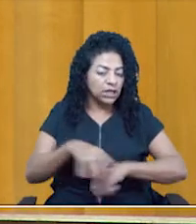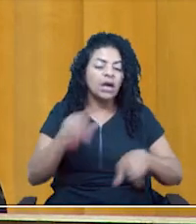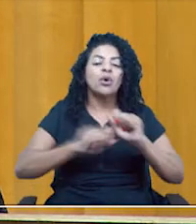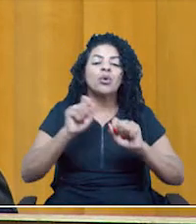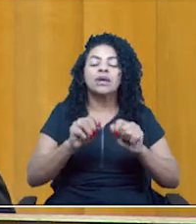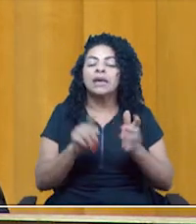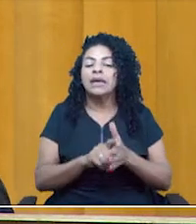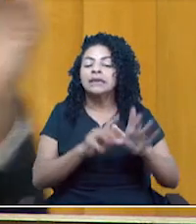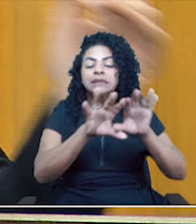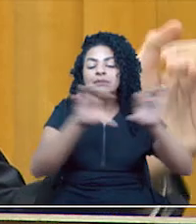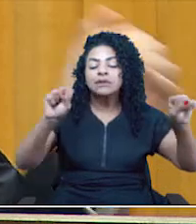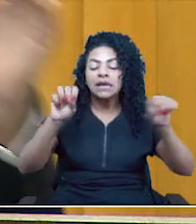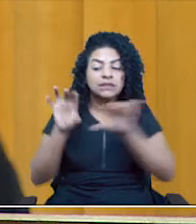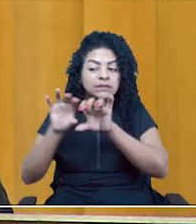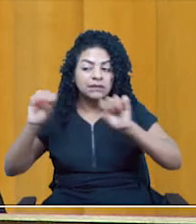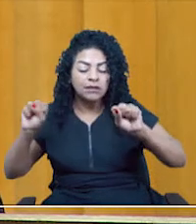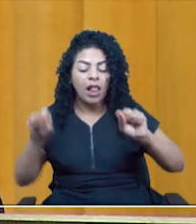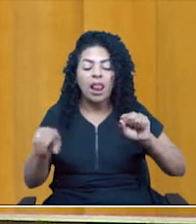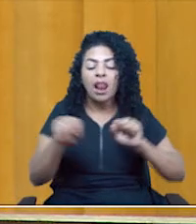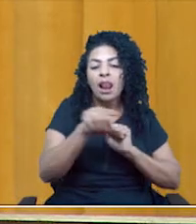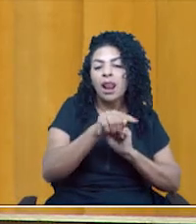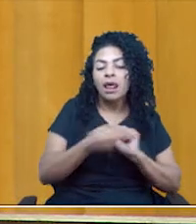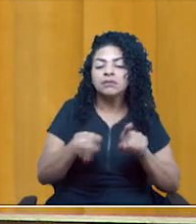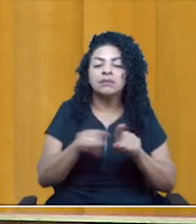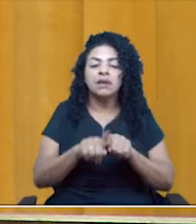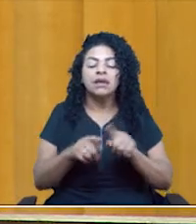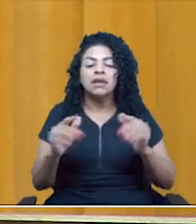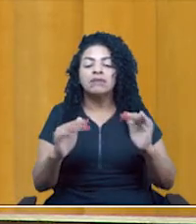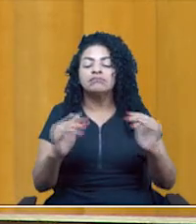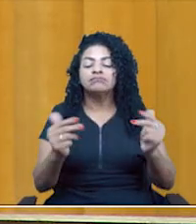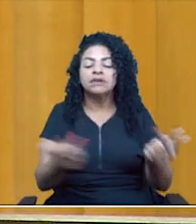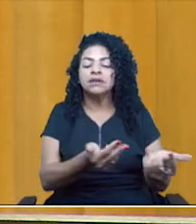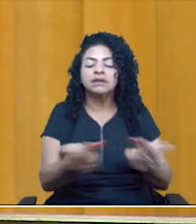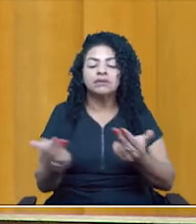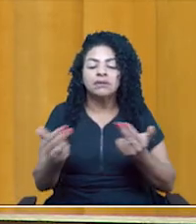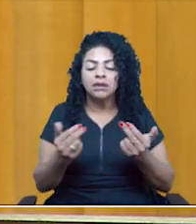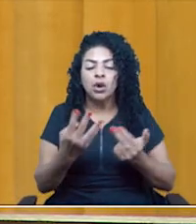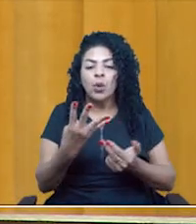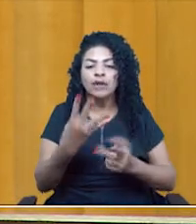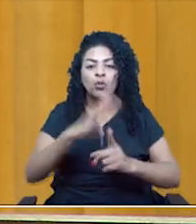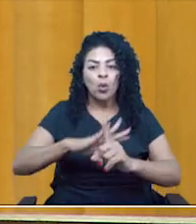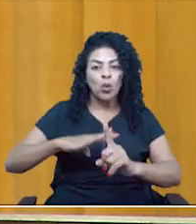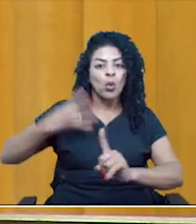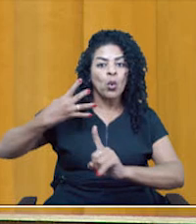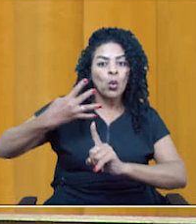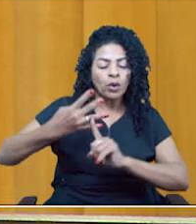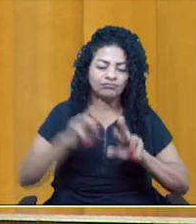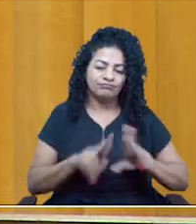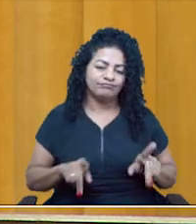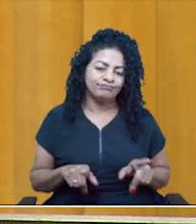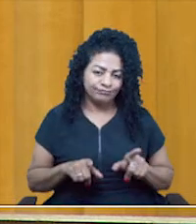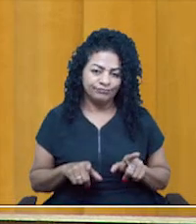tribunais existem médias com os mesmos indicadores quatro vezes diferentes. No primeiro grau,